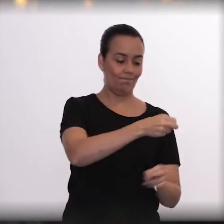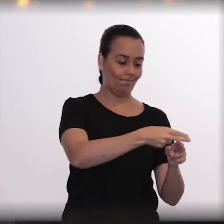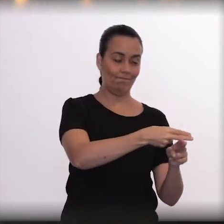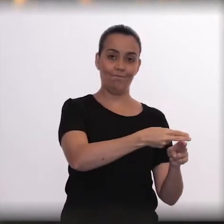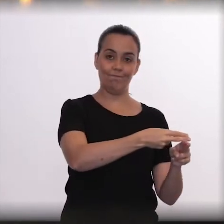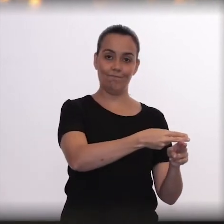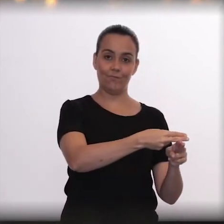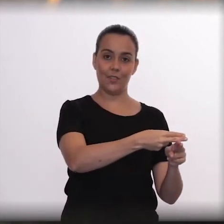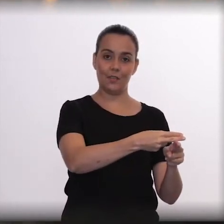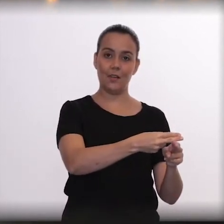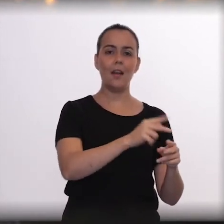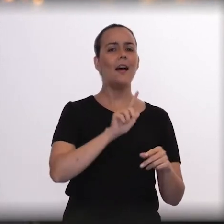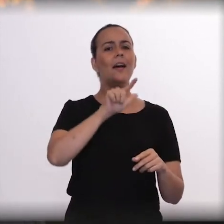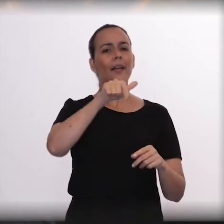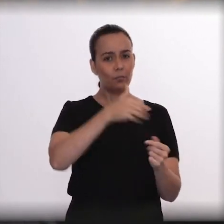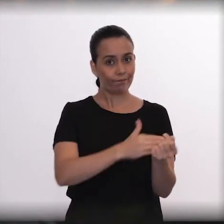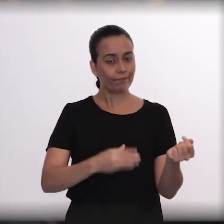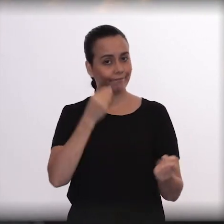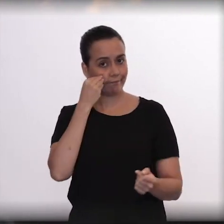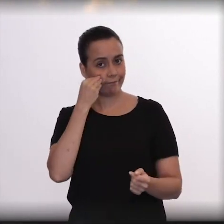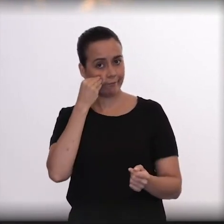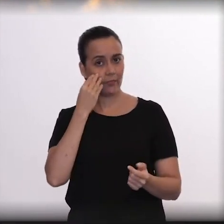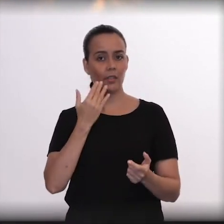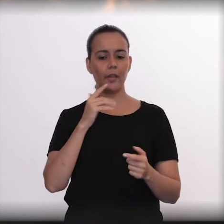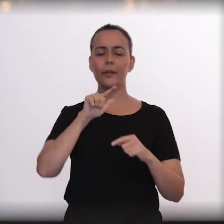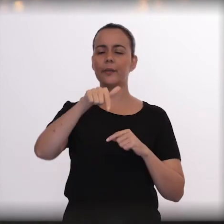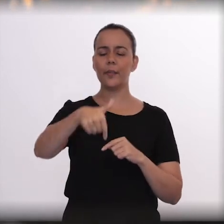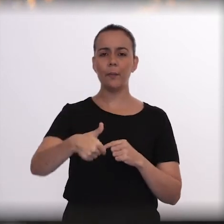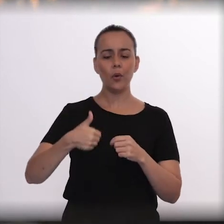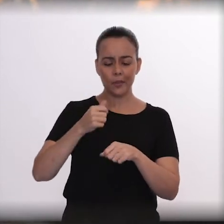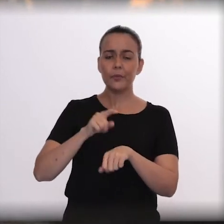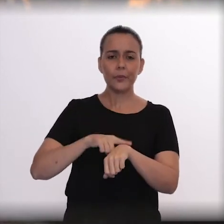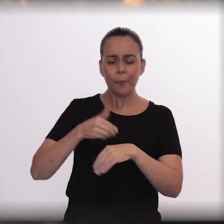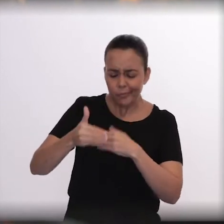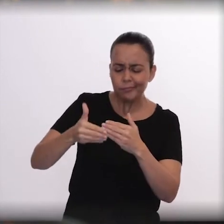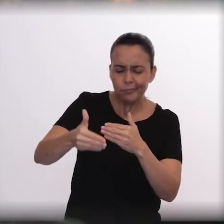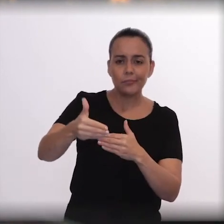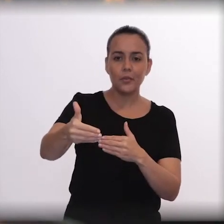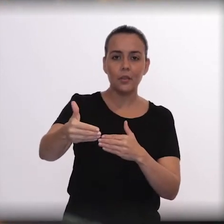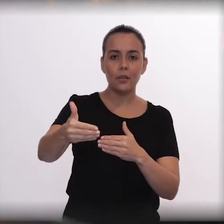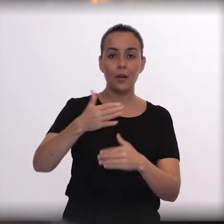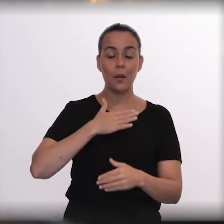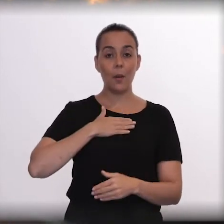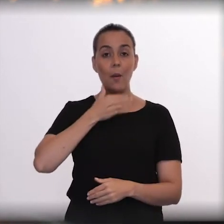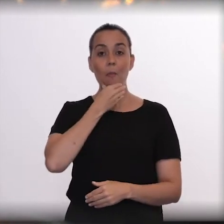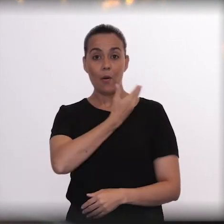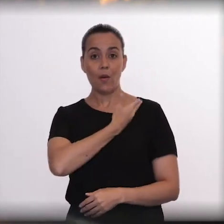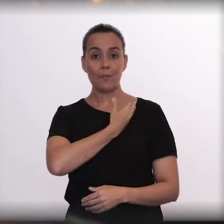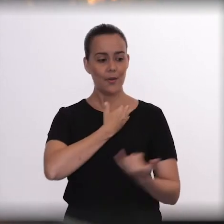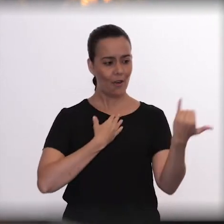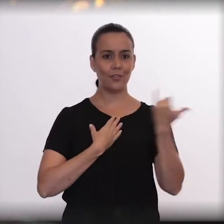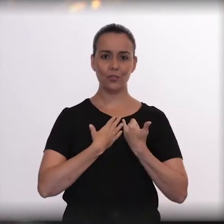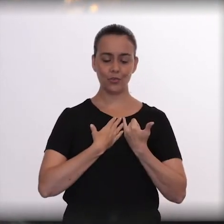E ele foi me contar 5 meses depois disso. Que ele falou assim que ele simplesmente nunca mais usou, né?